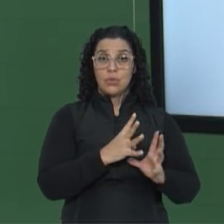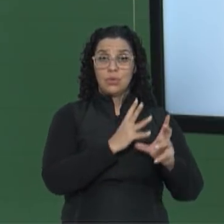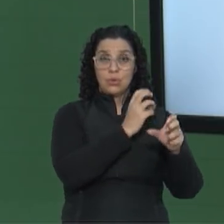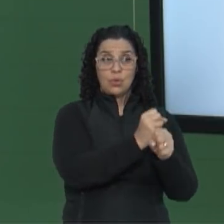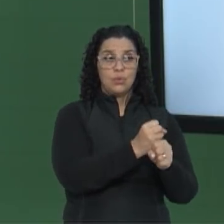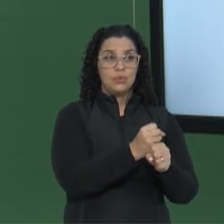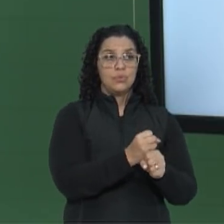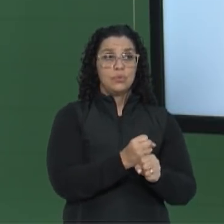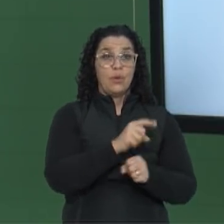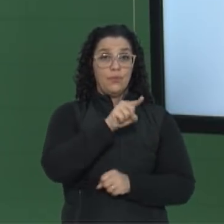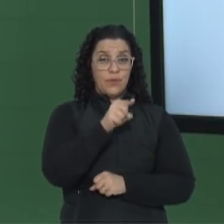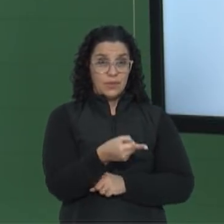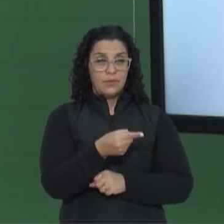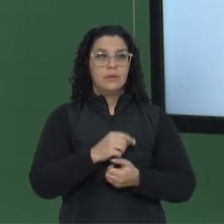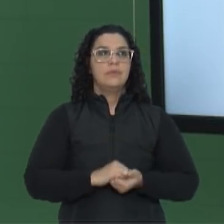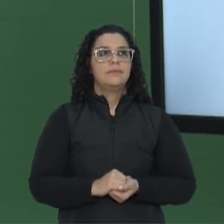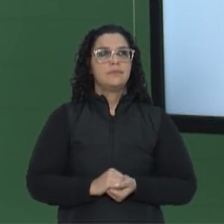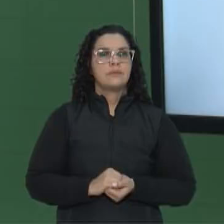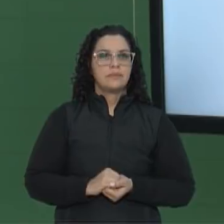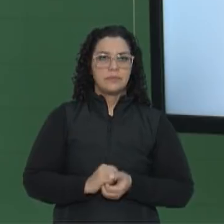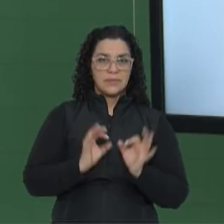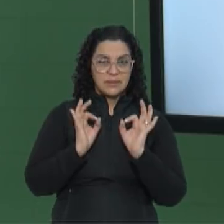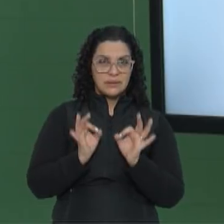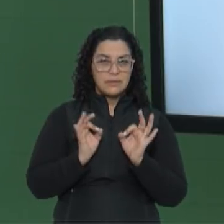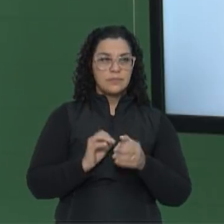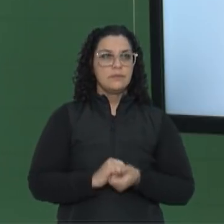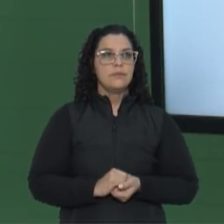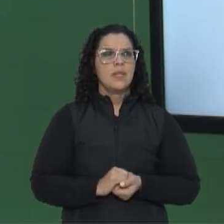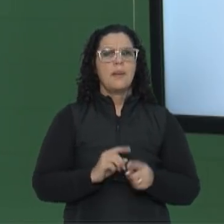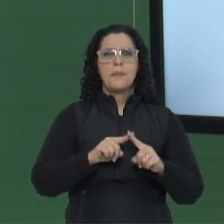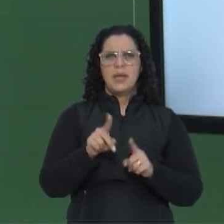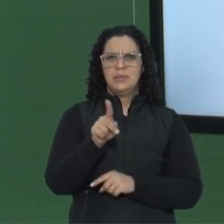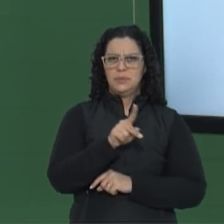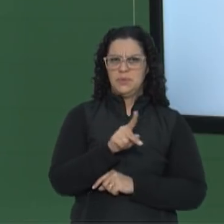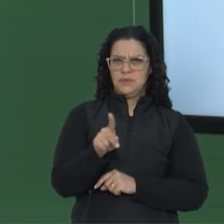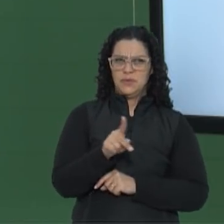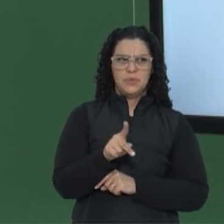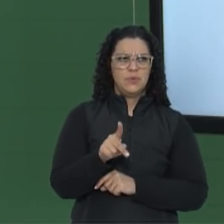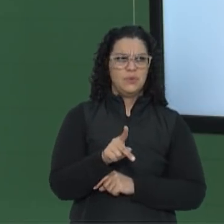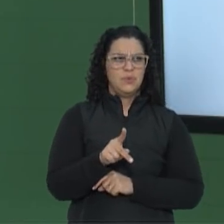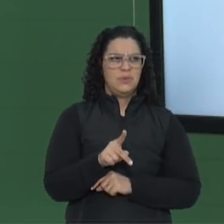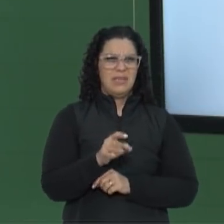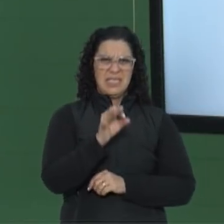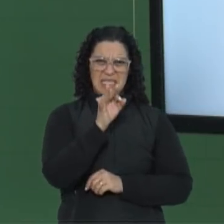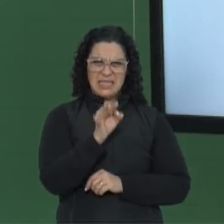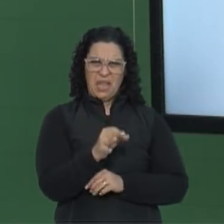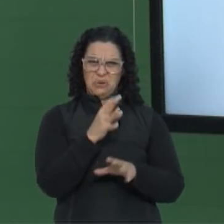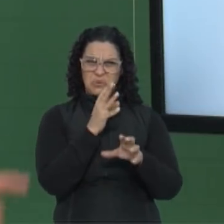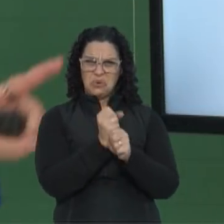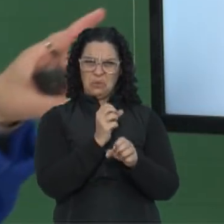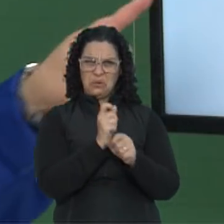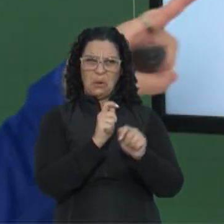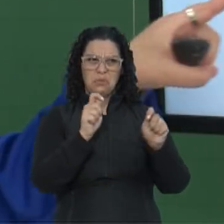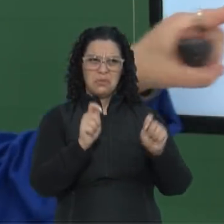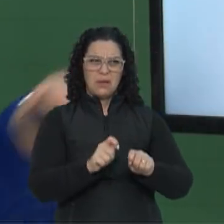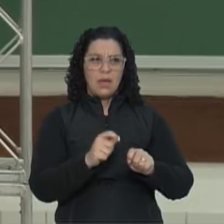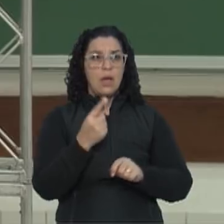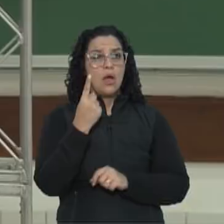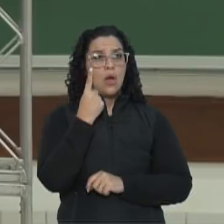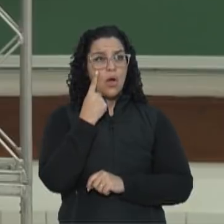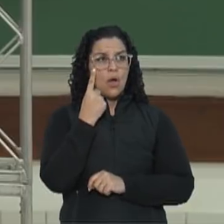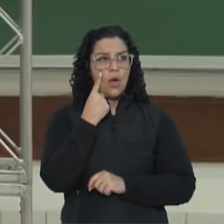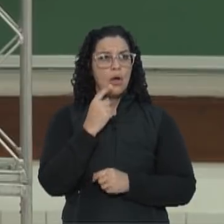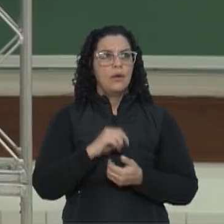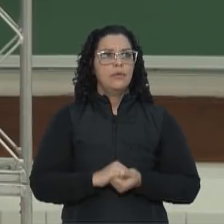Inteiros. Então, a vírgula vai vir aqui, certo? Mas, professora, isso aqui dá certo na soma? Dá, ó.